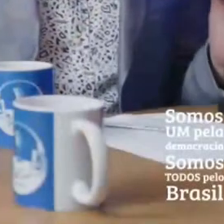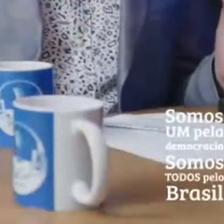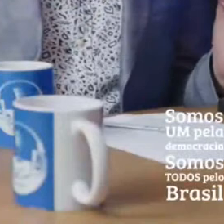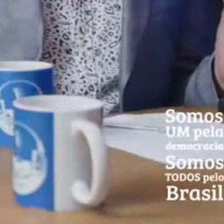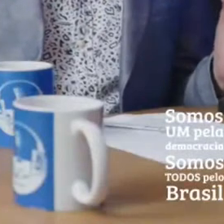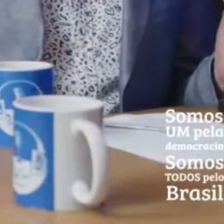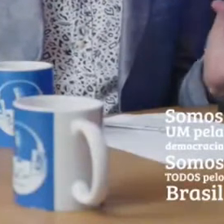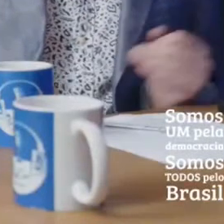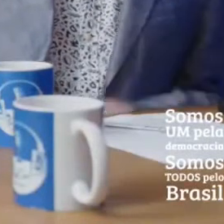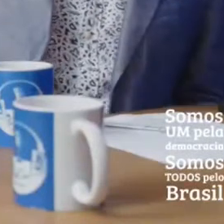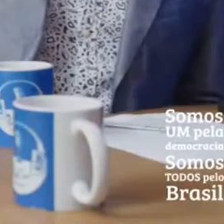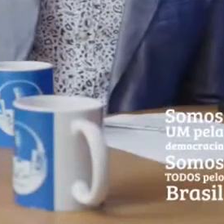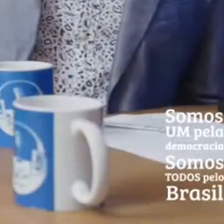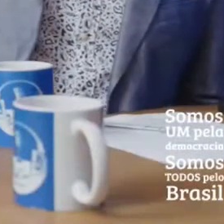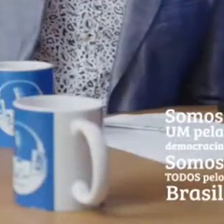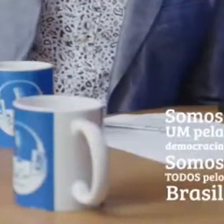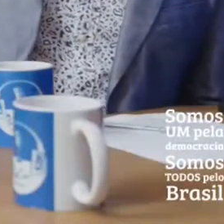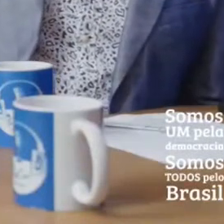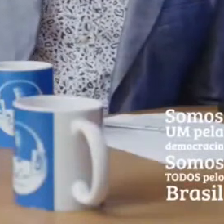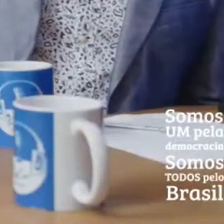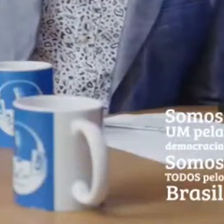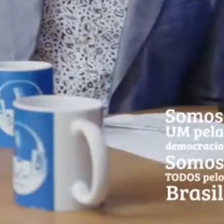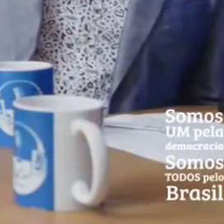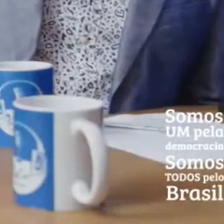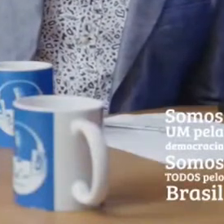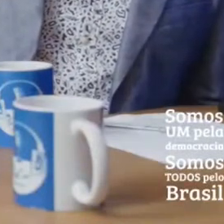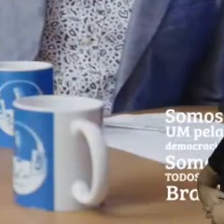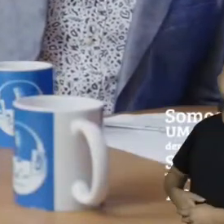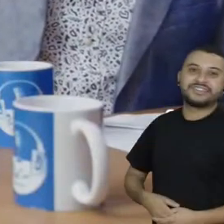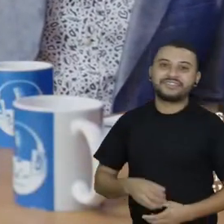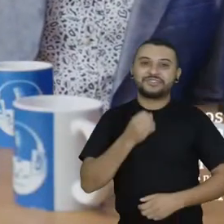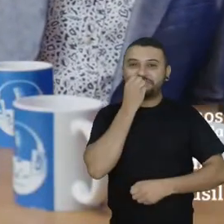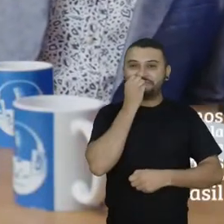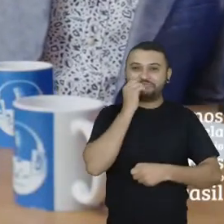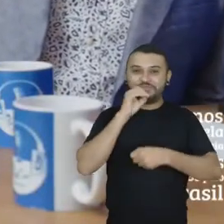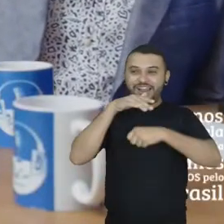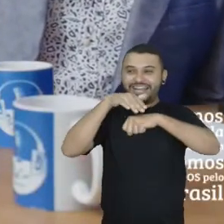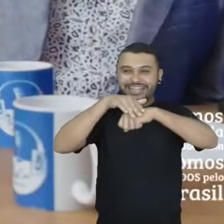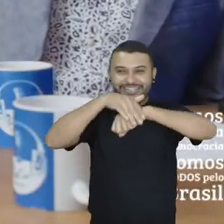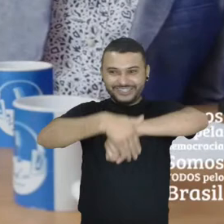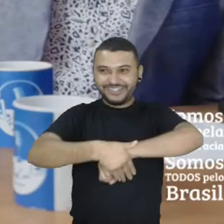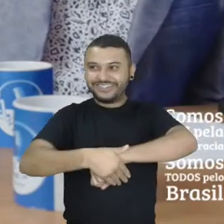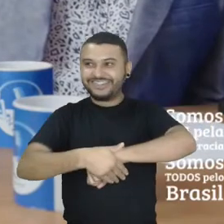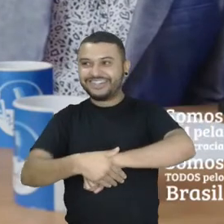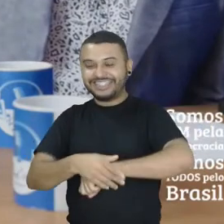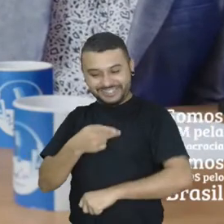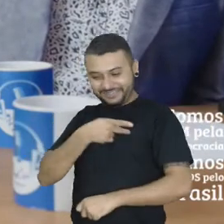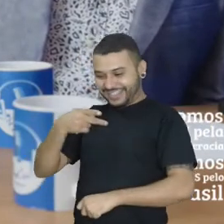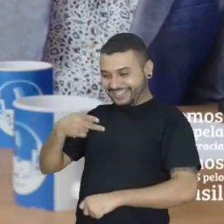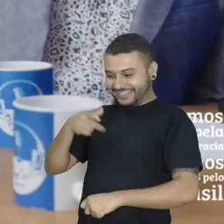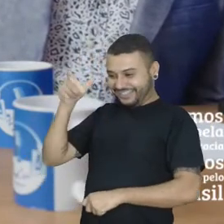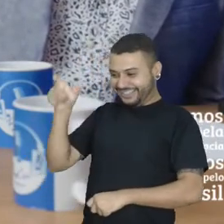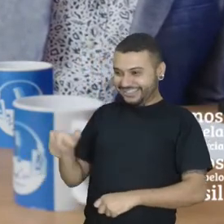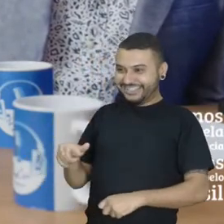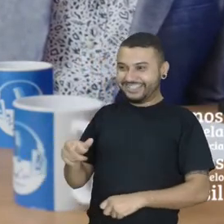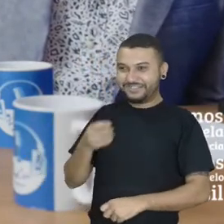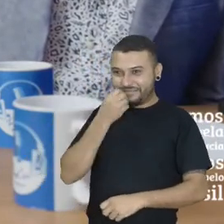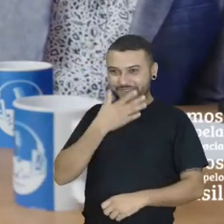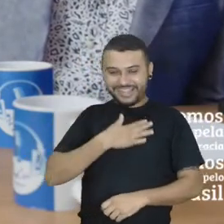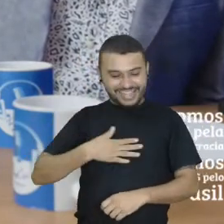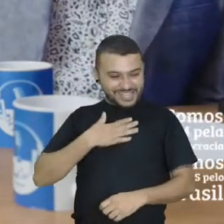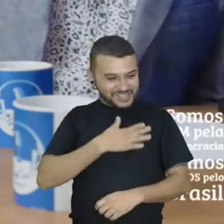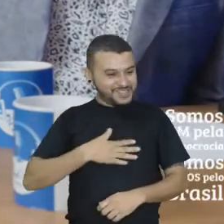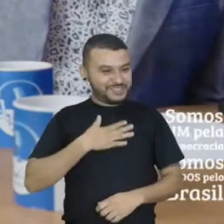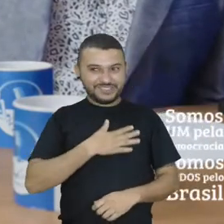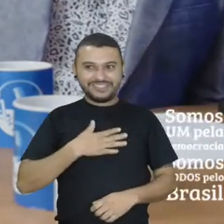especial do Sim Pode Crer. Boa noite, doutor pastor Will Carvalho. Boa noite, Pava. Tudo bem? Você está tranquilo Tô aí, cara?